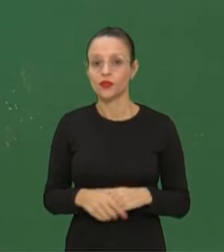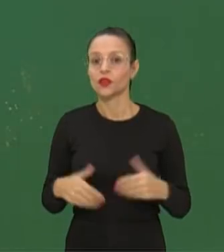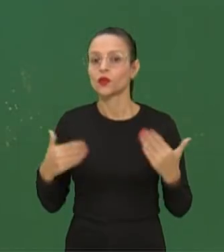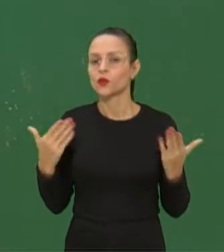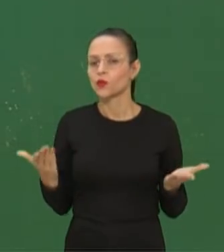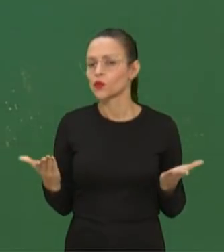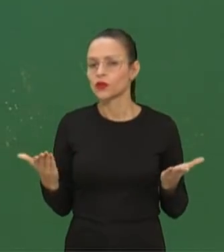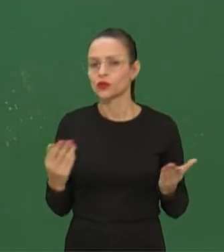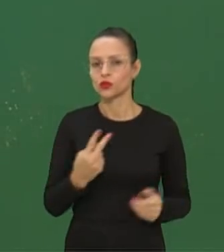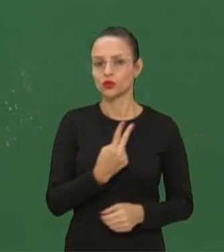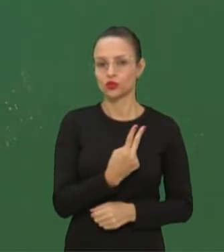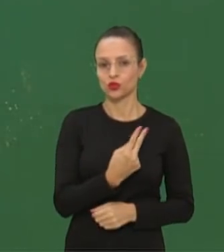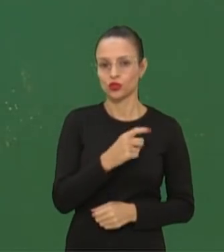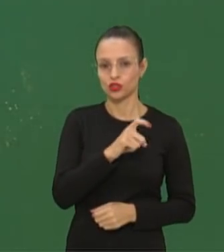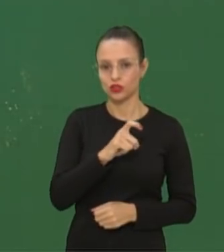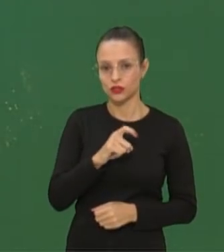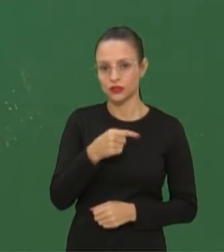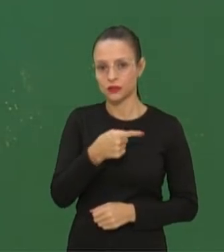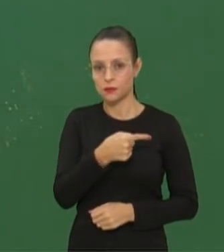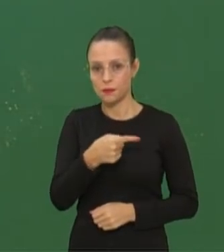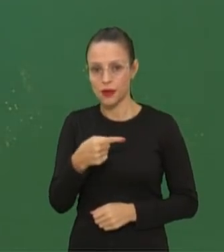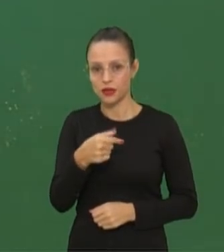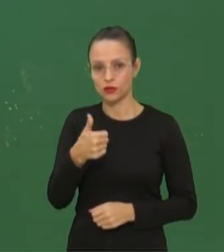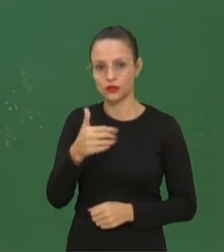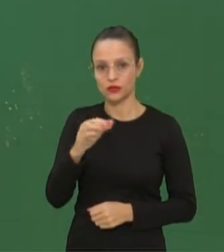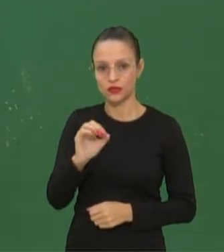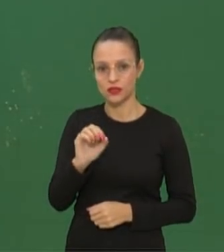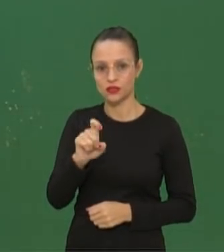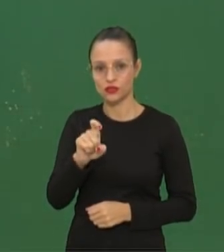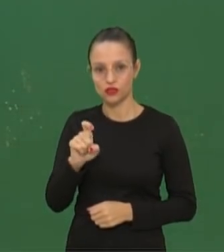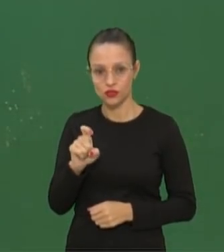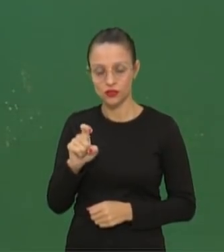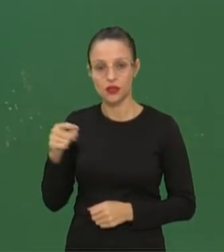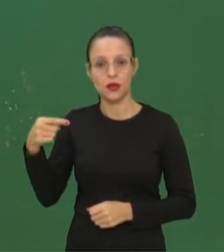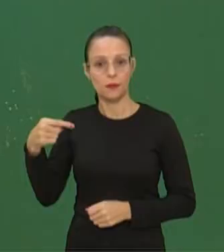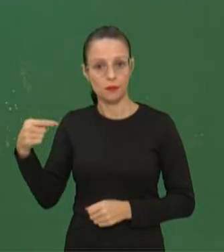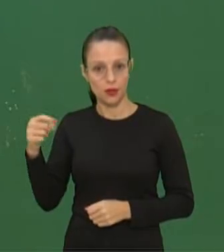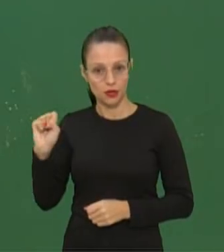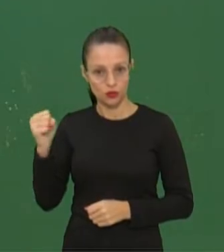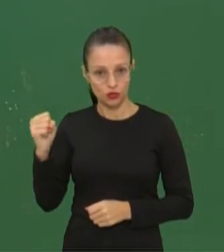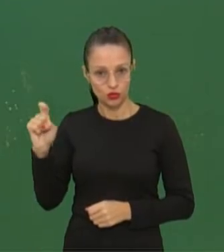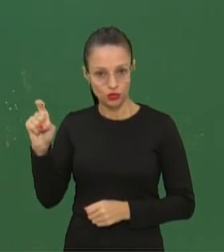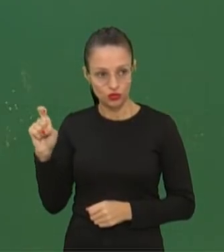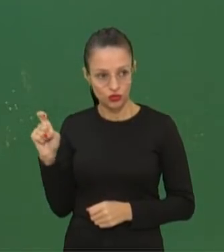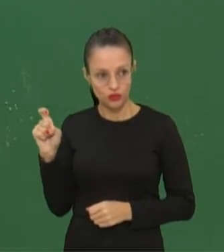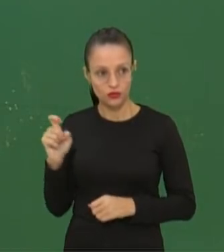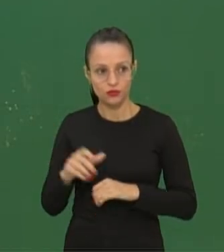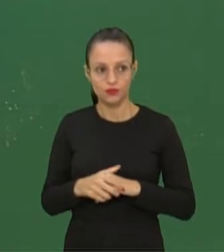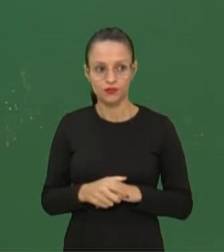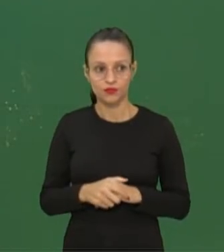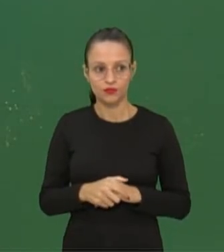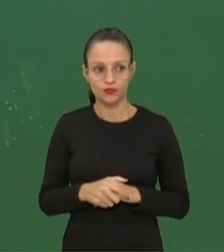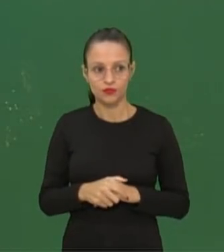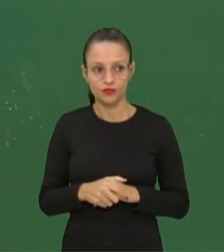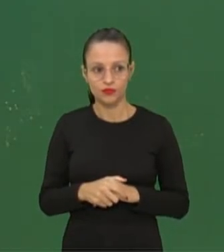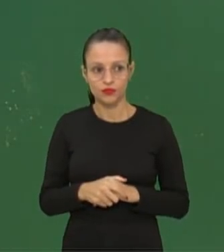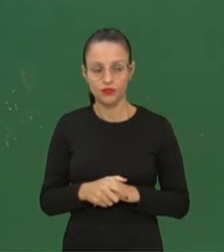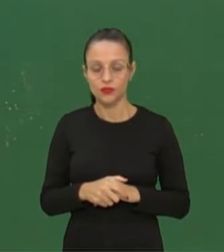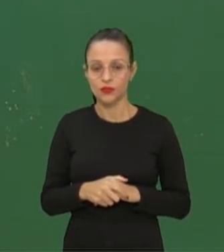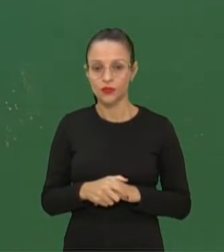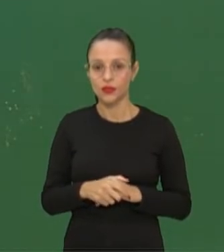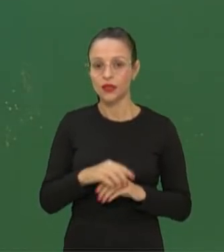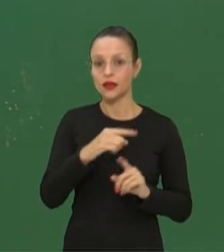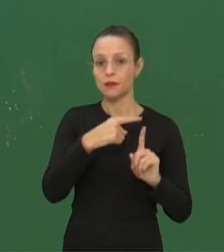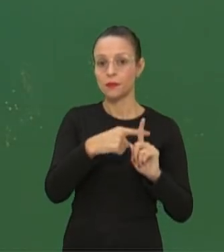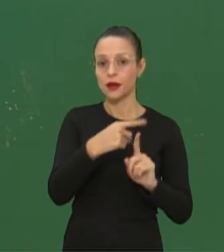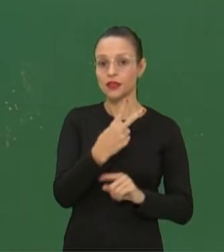Quanto que é 2x menos 10x? Dá menos 8x. Fica aqui no primeiro membro. Esse mais 20 vai passar para o